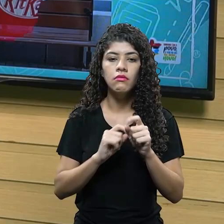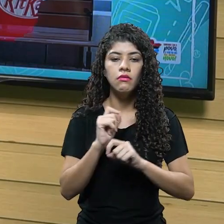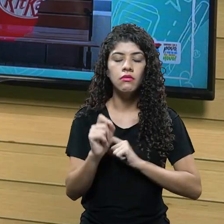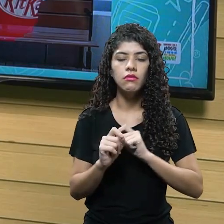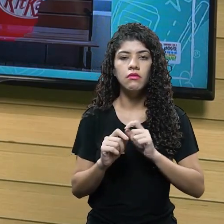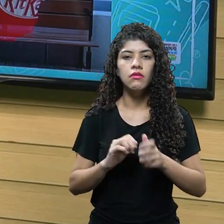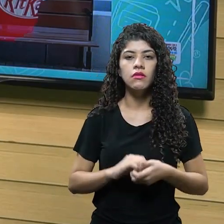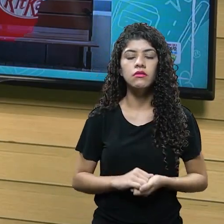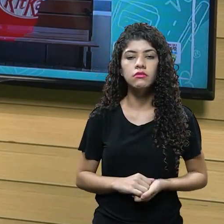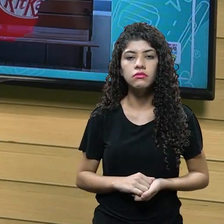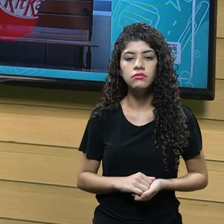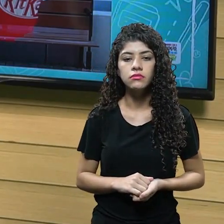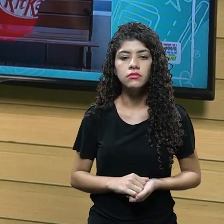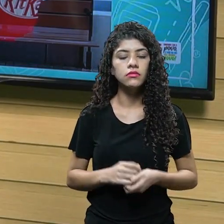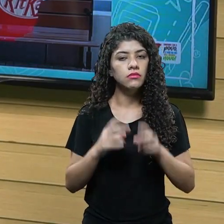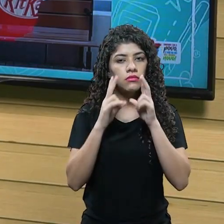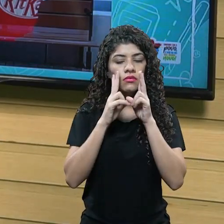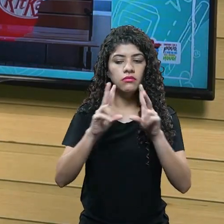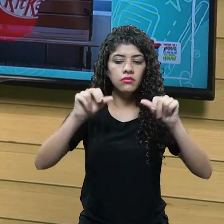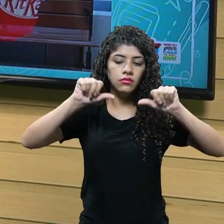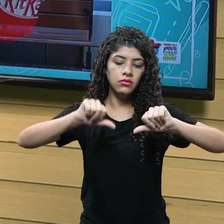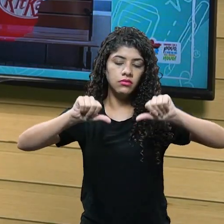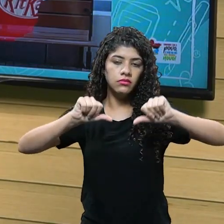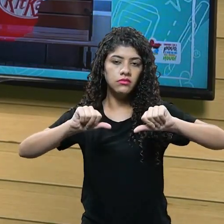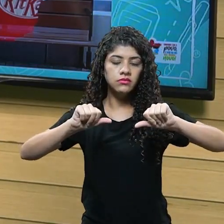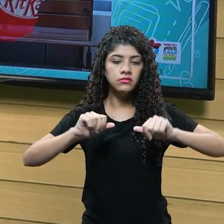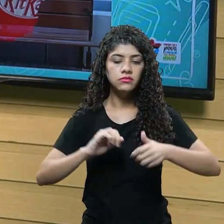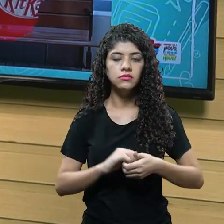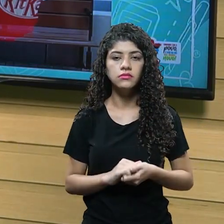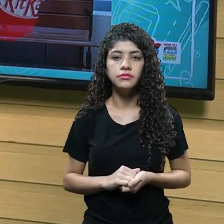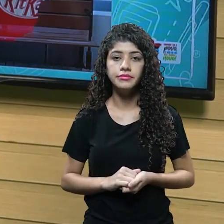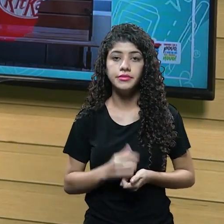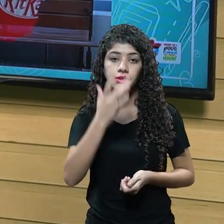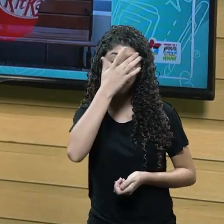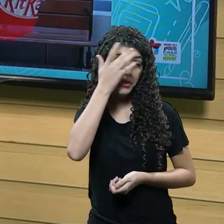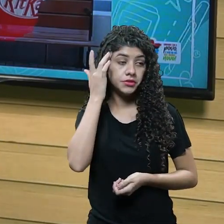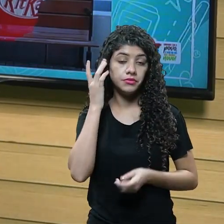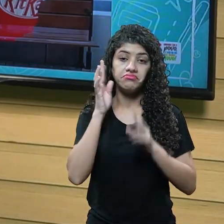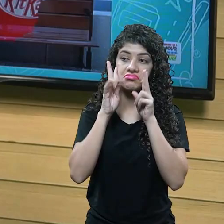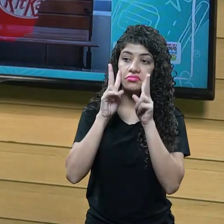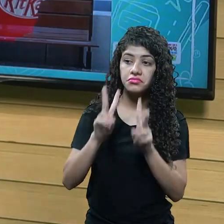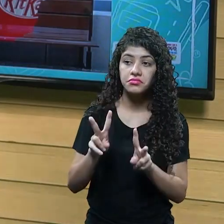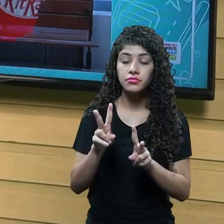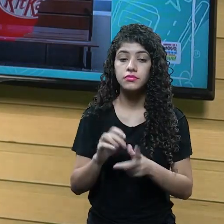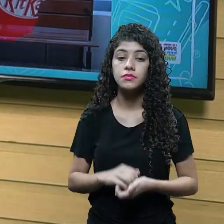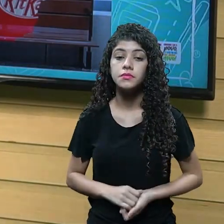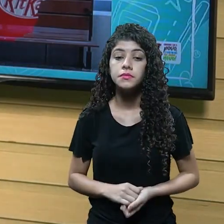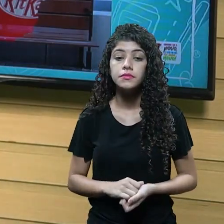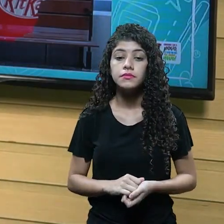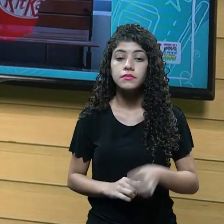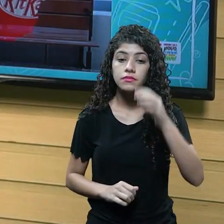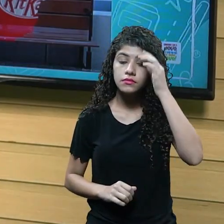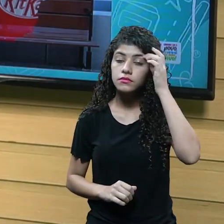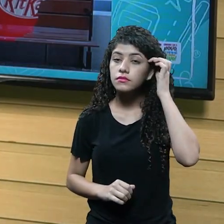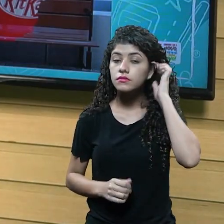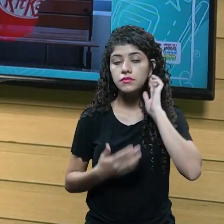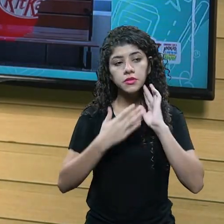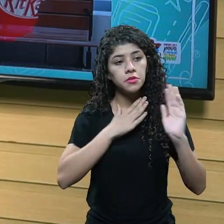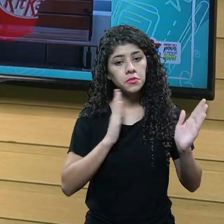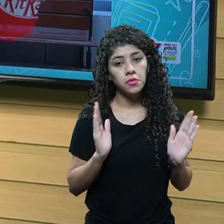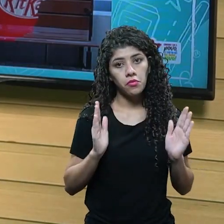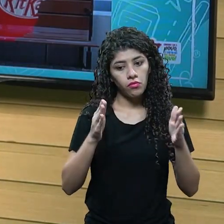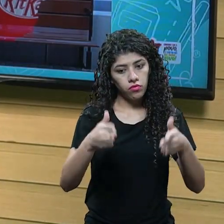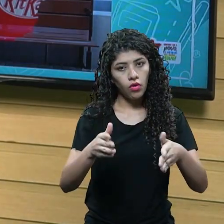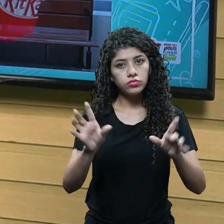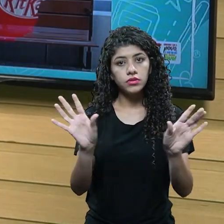seja visto de forma negativa, independente pelo público que seja. Não, mas ele foi visto por um público onde não é meu público-alvo.